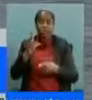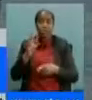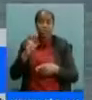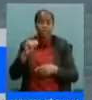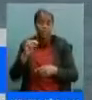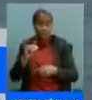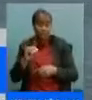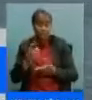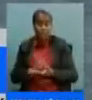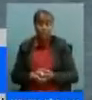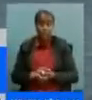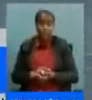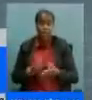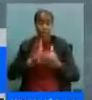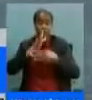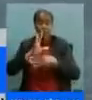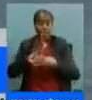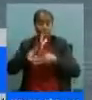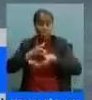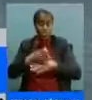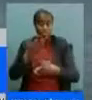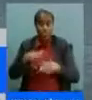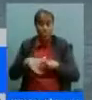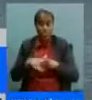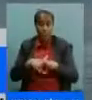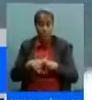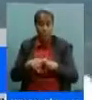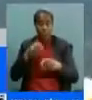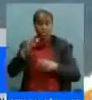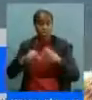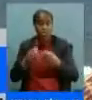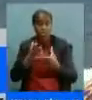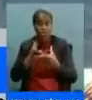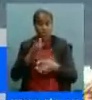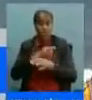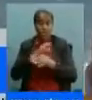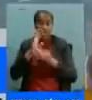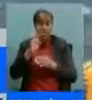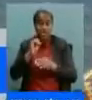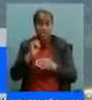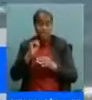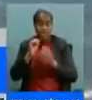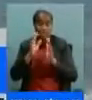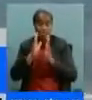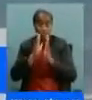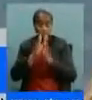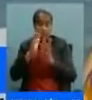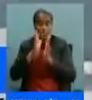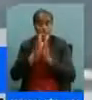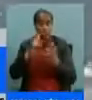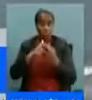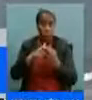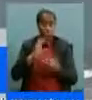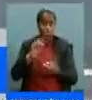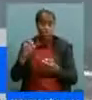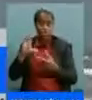na tradicional regata à vela nas festas de Santa Cruz, em Salamansa, no norte de São Vicente. Em anos anteriores, a